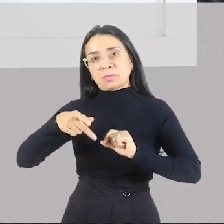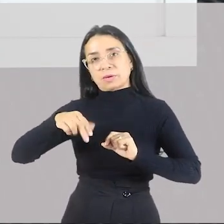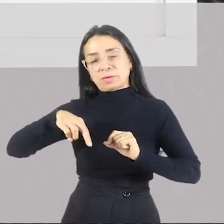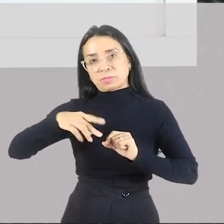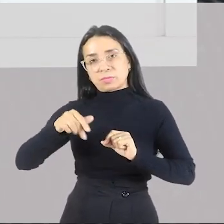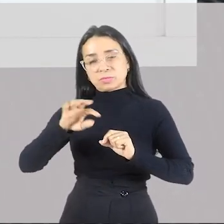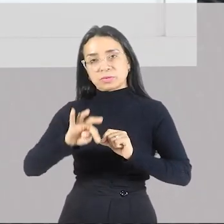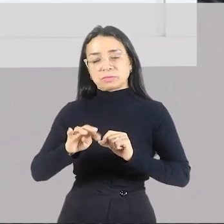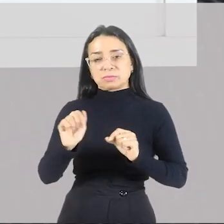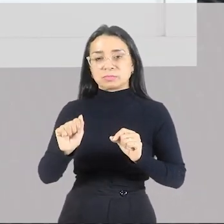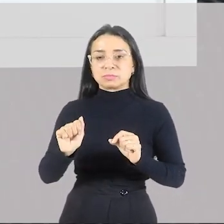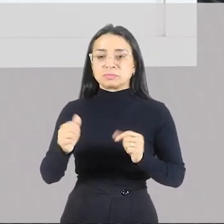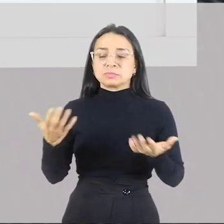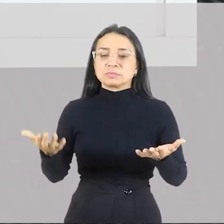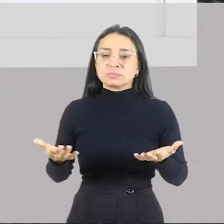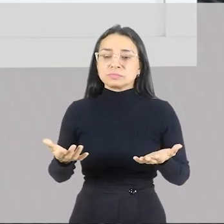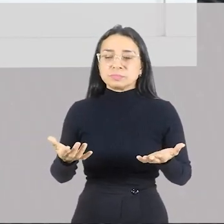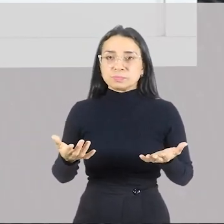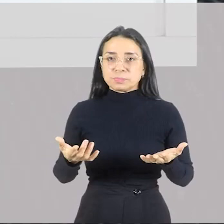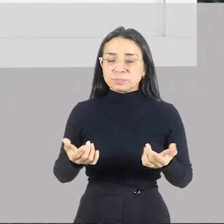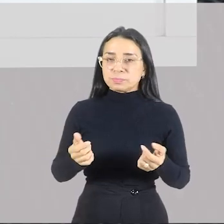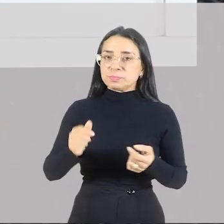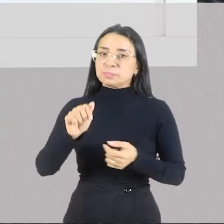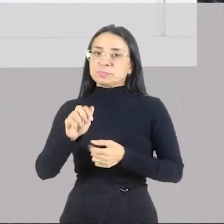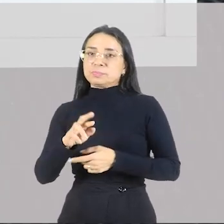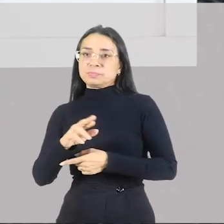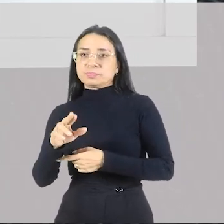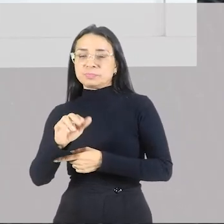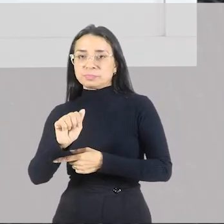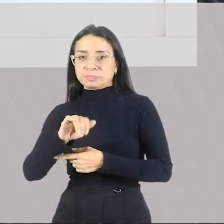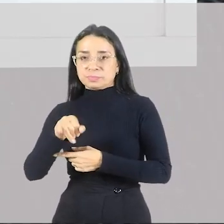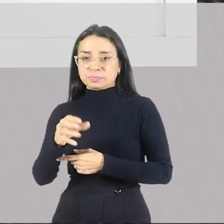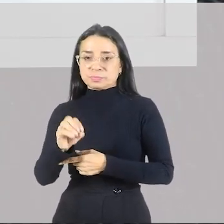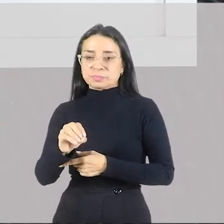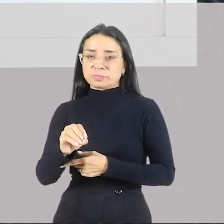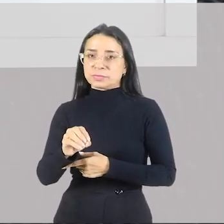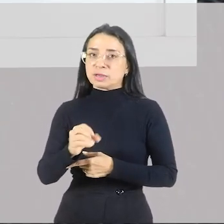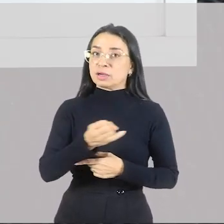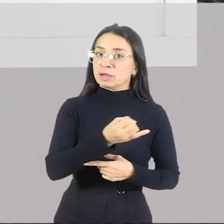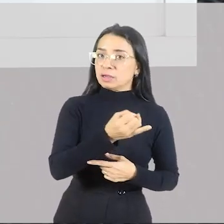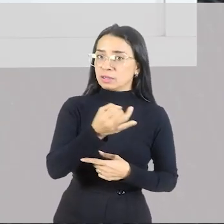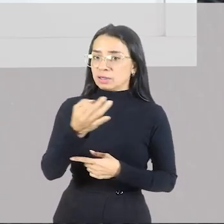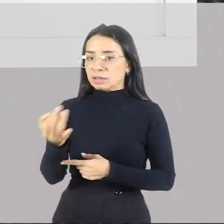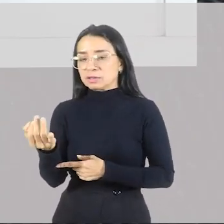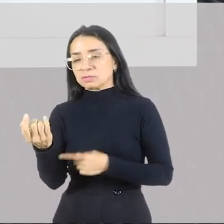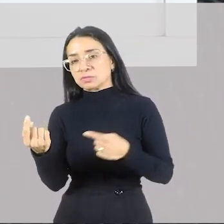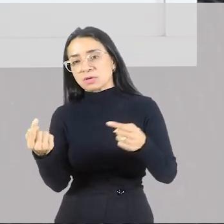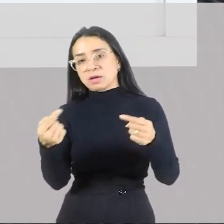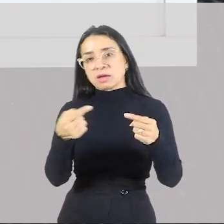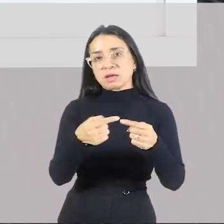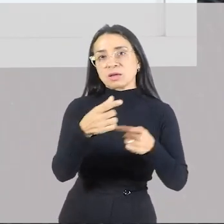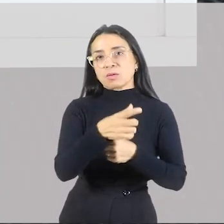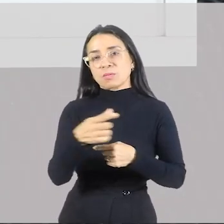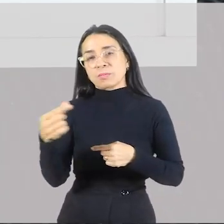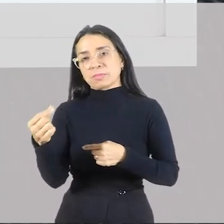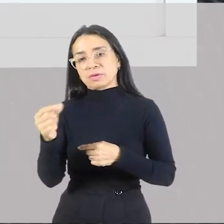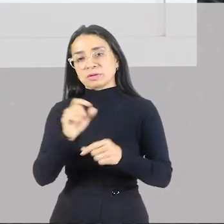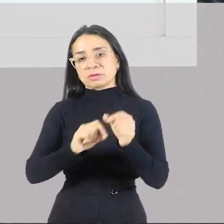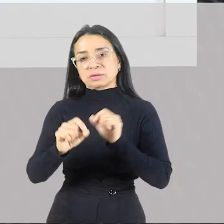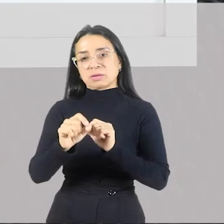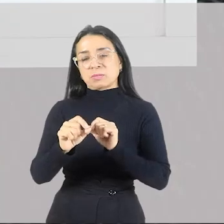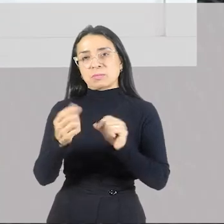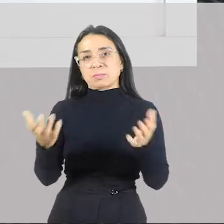beleza. Então, quando é a situação de arranjo e como é a situação de combinação, e como é que eu